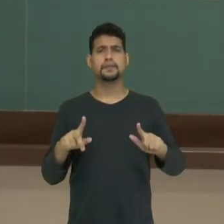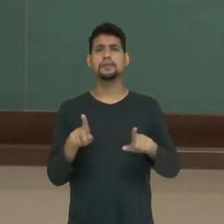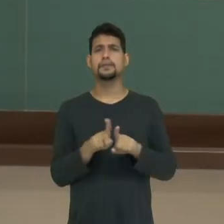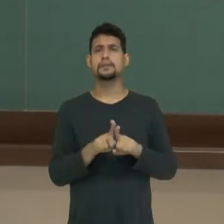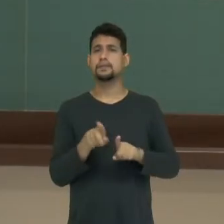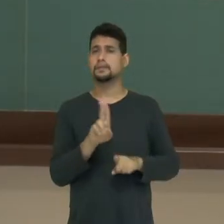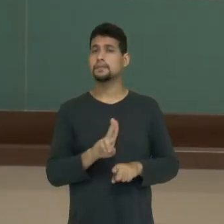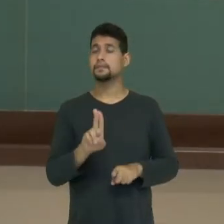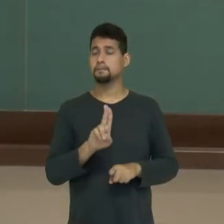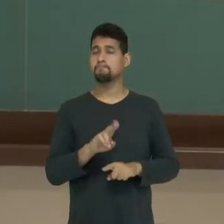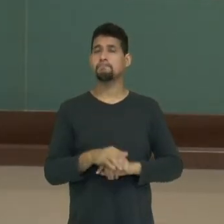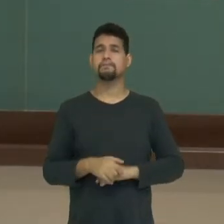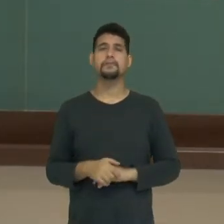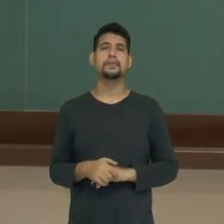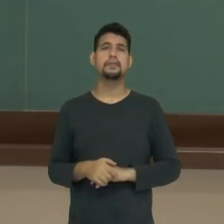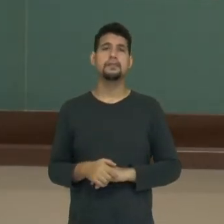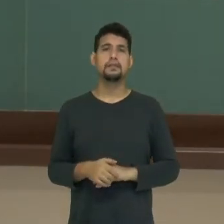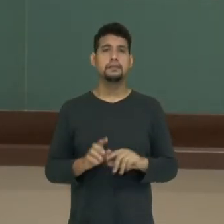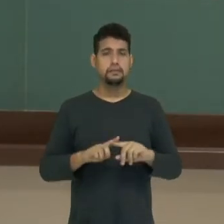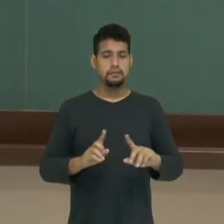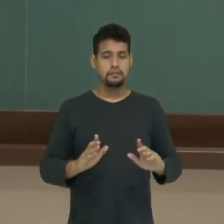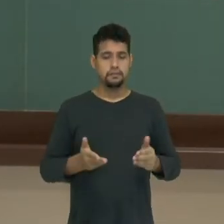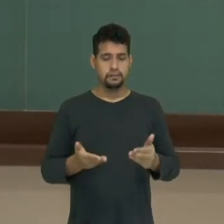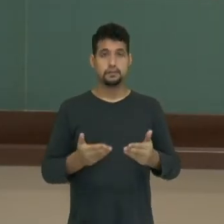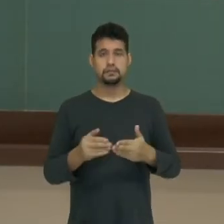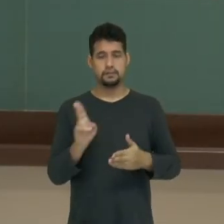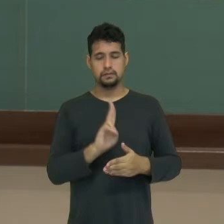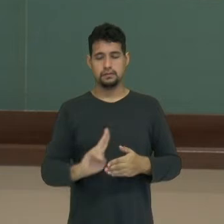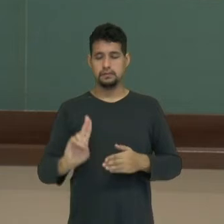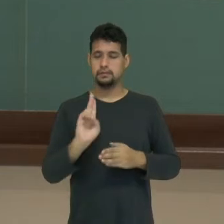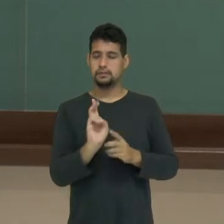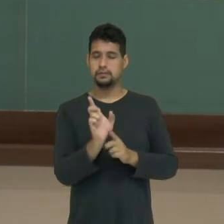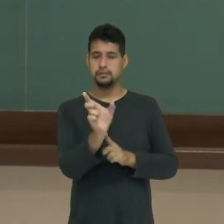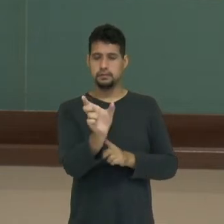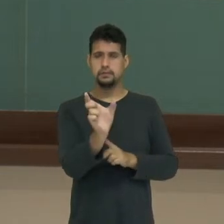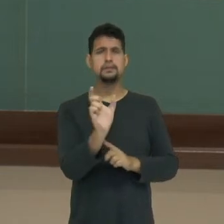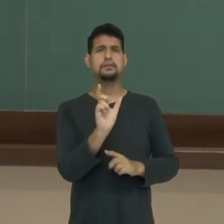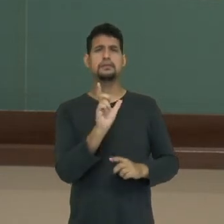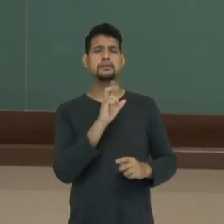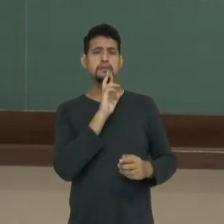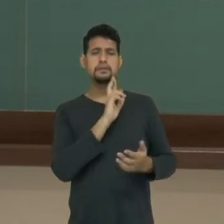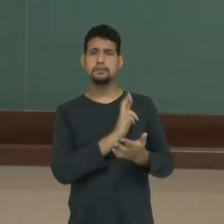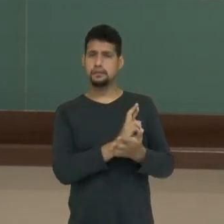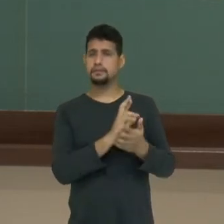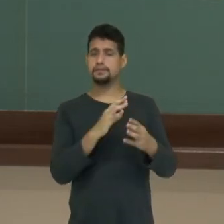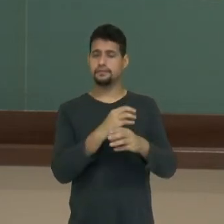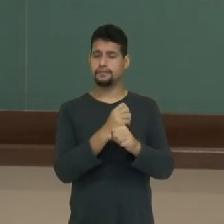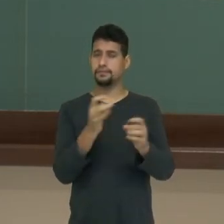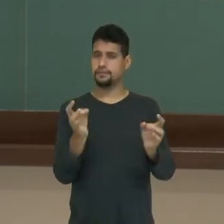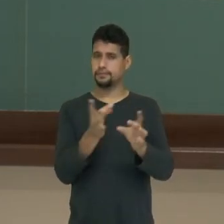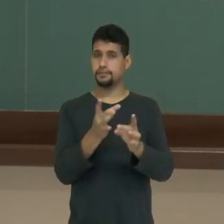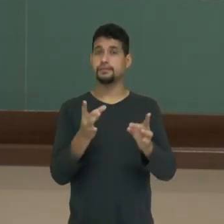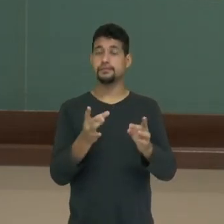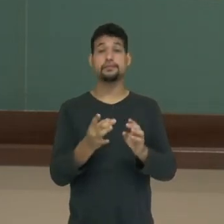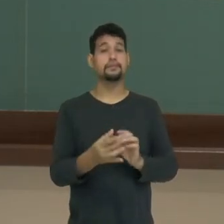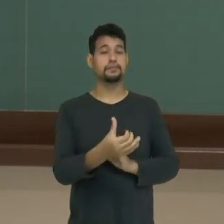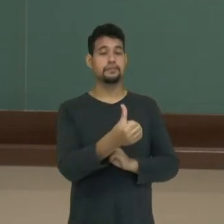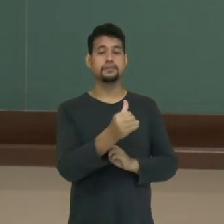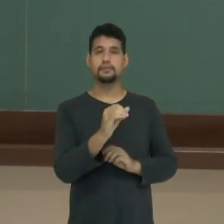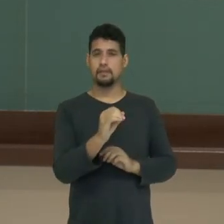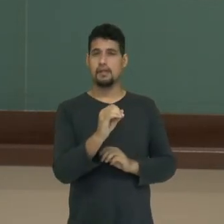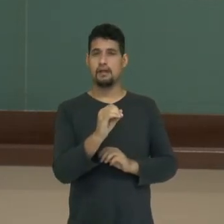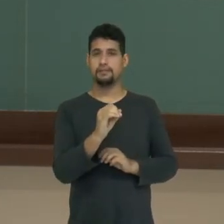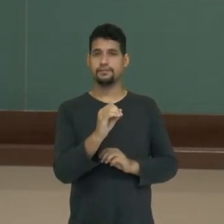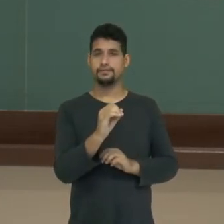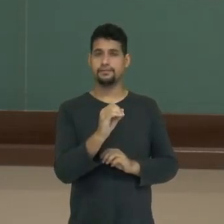algarismos dados, certo? Então, aqui, usando a fórmula, a gente chega nessa conclusão de 60